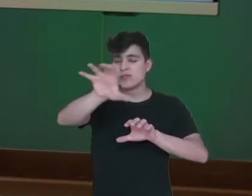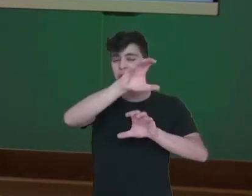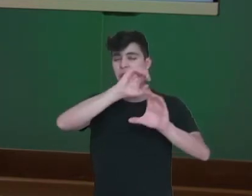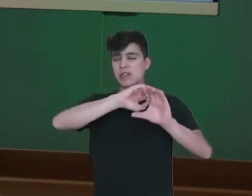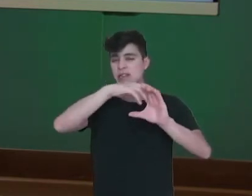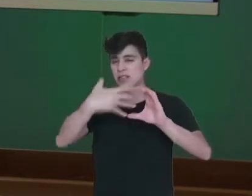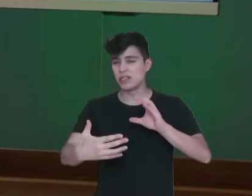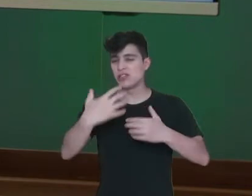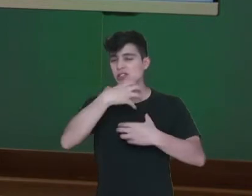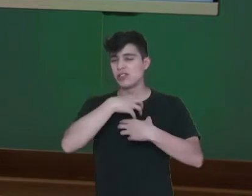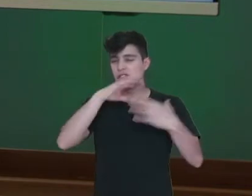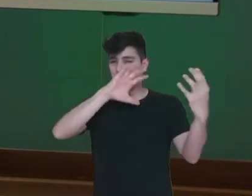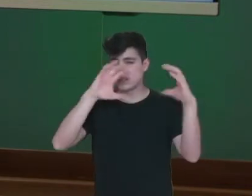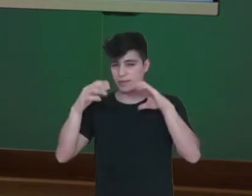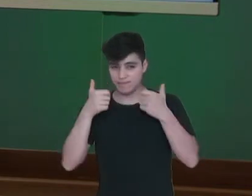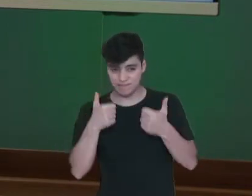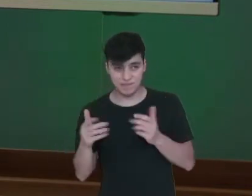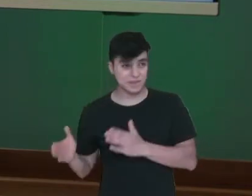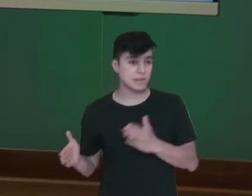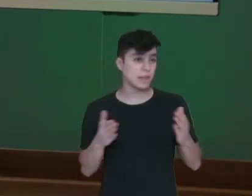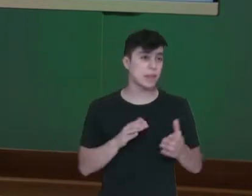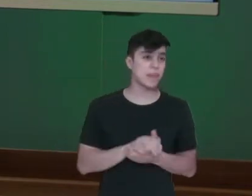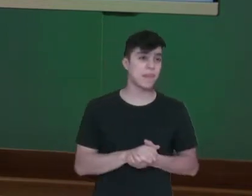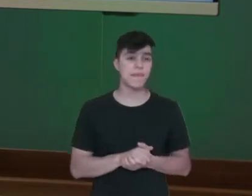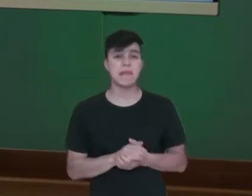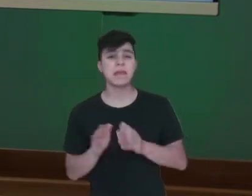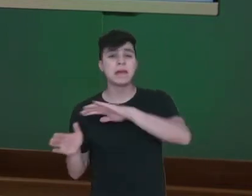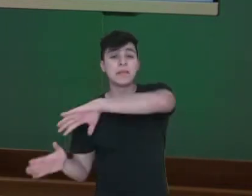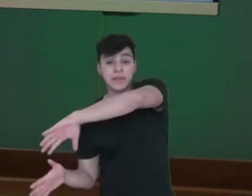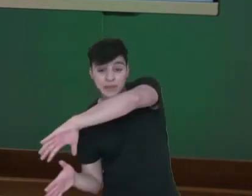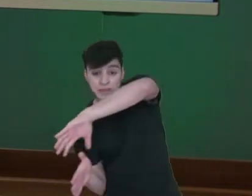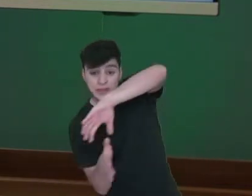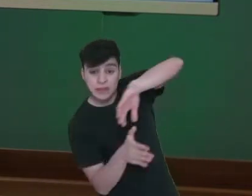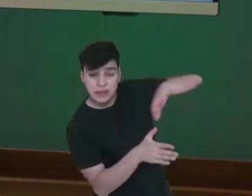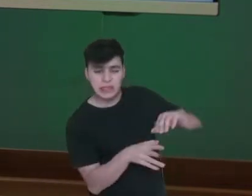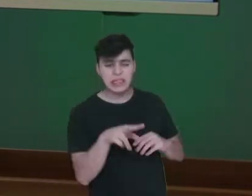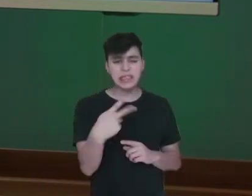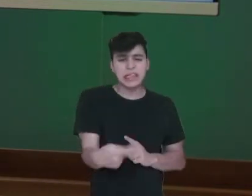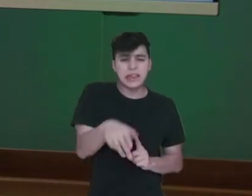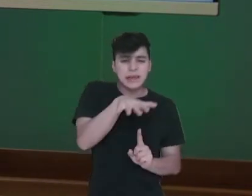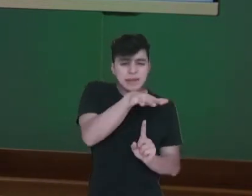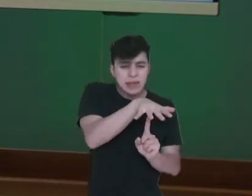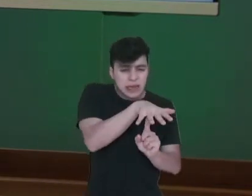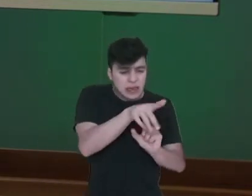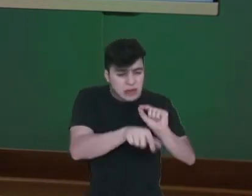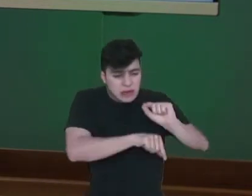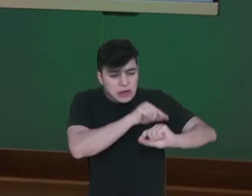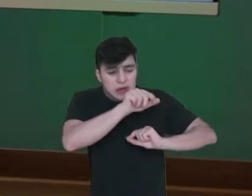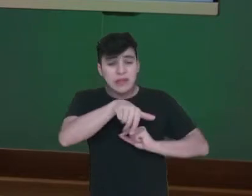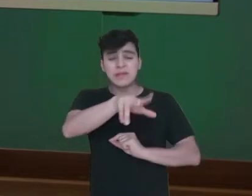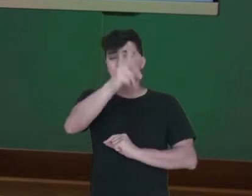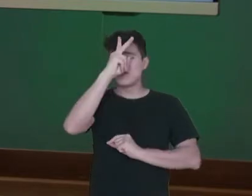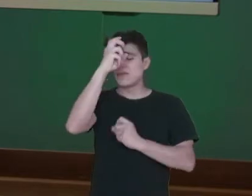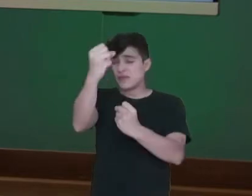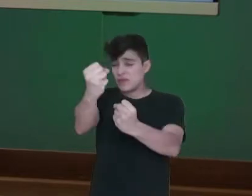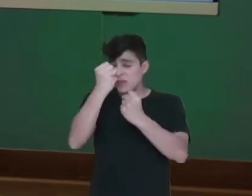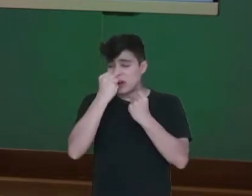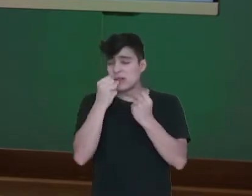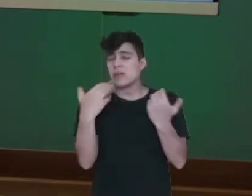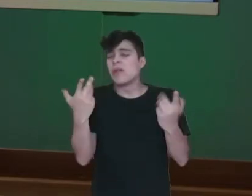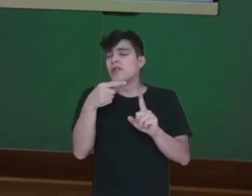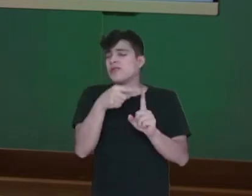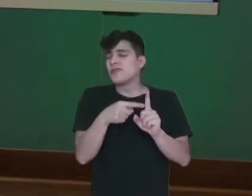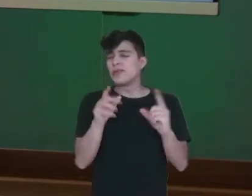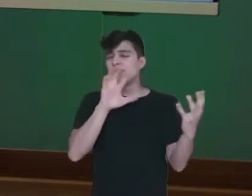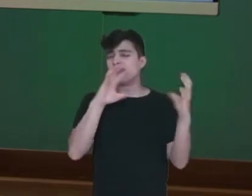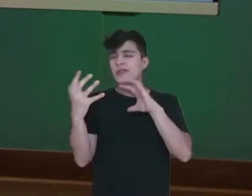território. E aí, se a gente pensa aí no estado do Paraná, qual é o clima predominante, aquele que abrange todo o